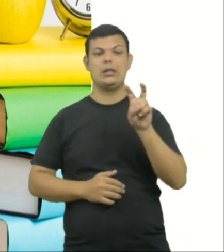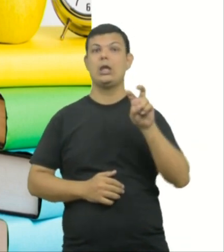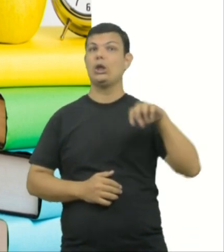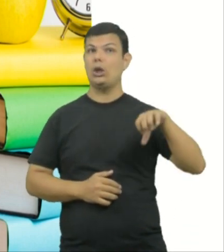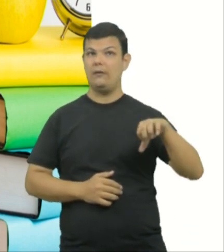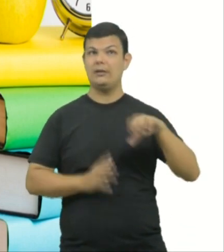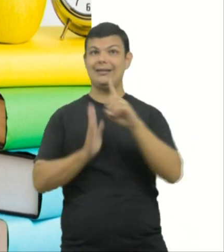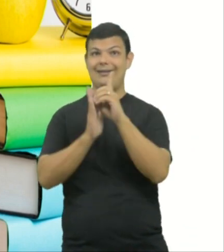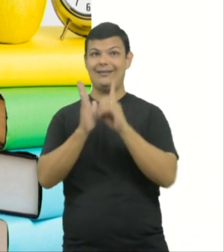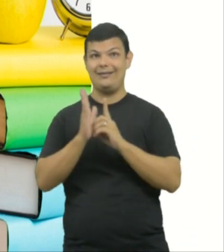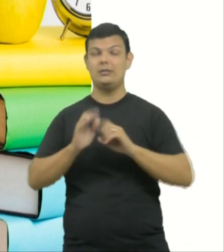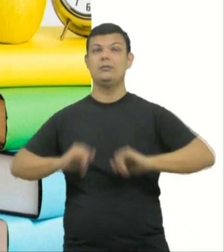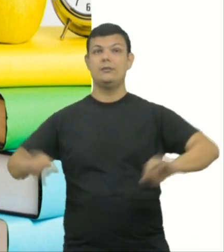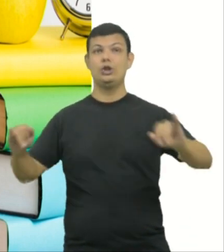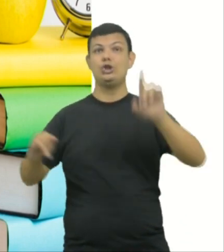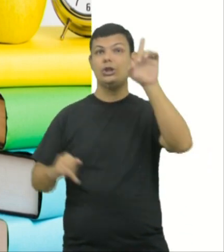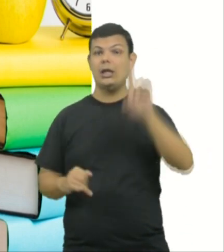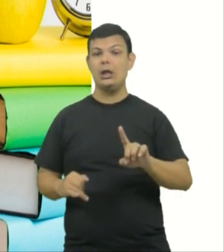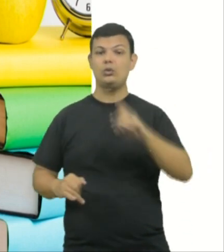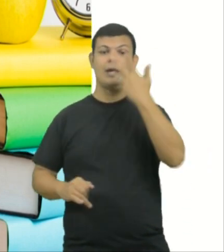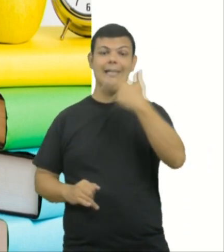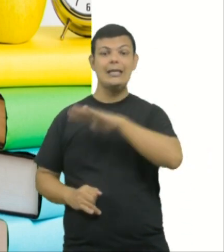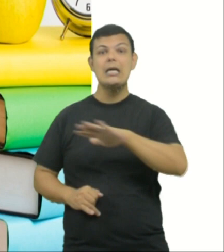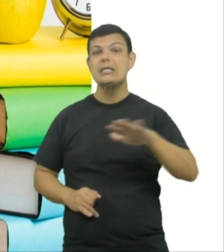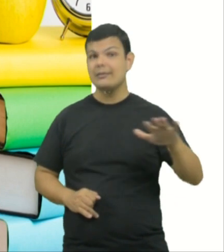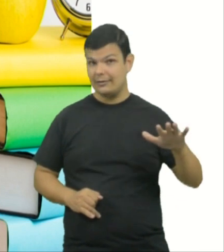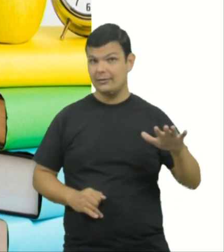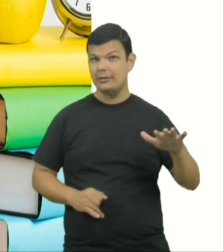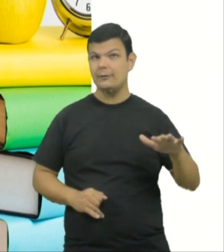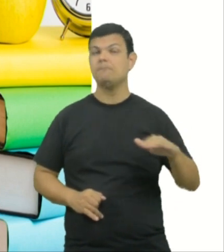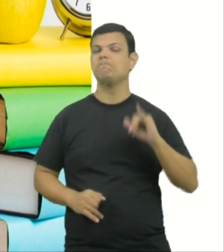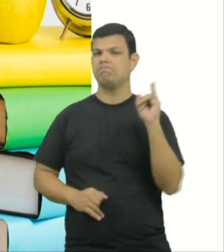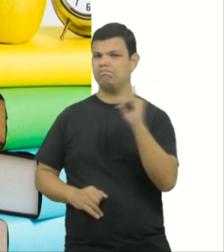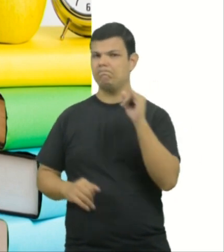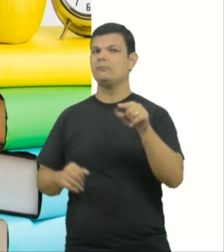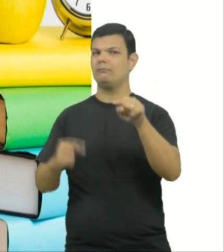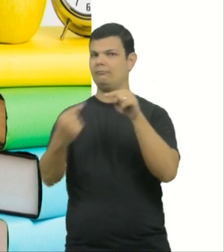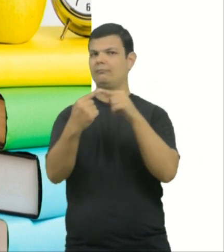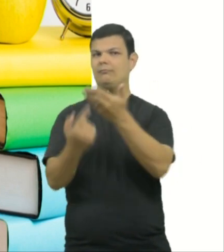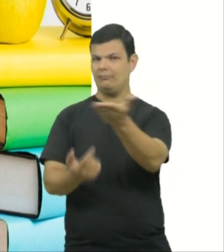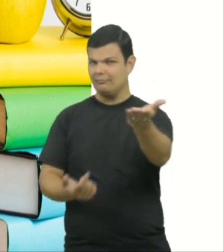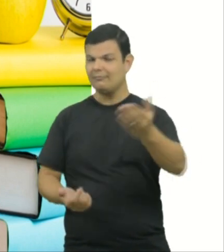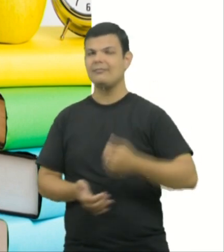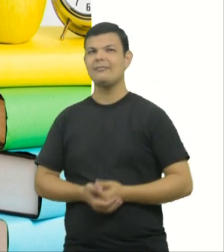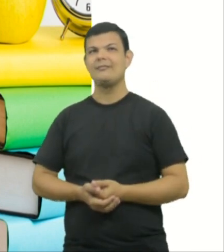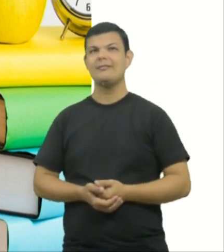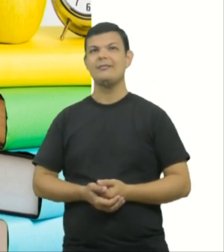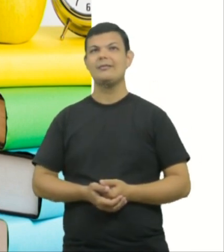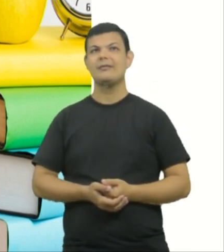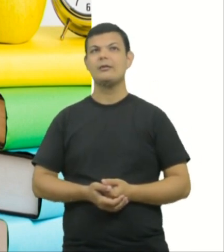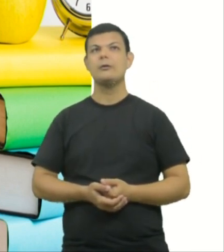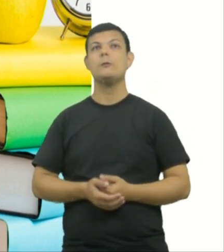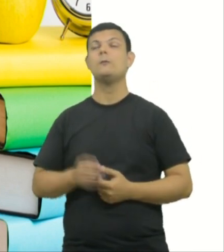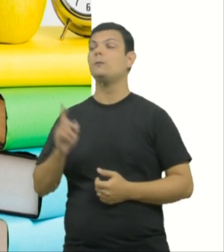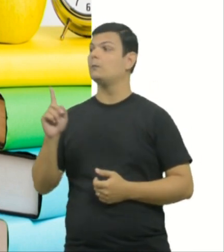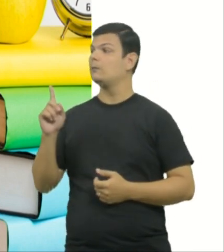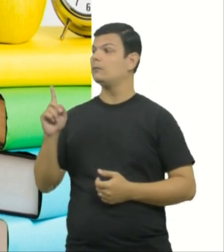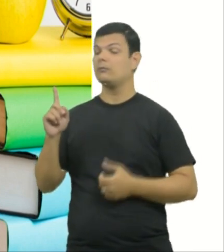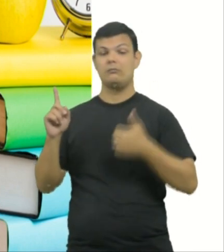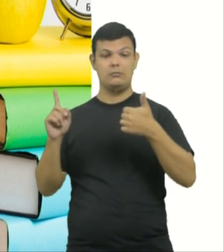1959, a Declaração dos Direitos das Crianças, olha lá, muito importante isso aí para você. E nós tivemos aqui,